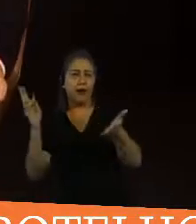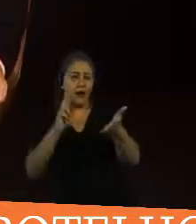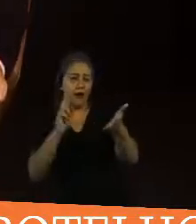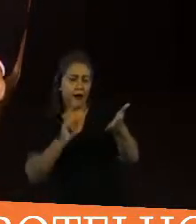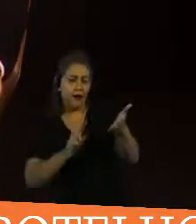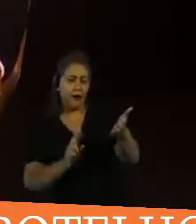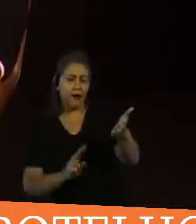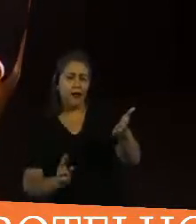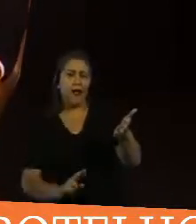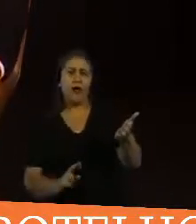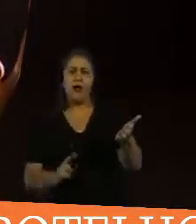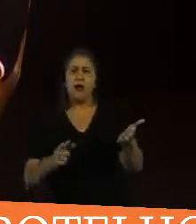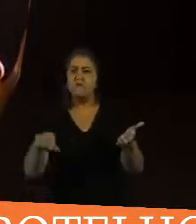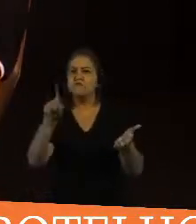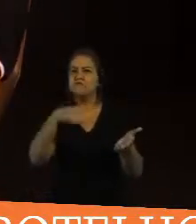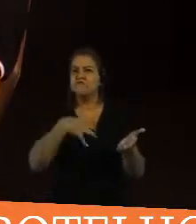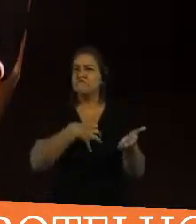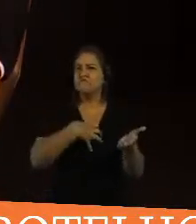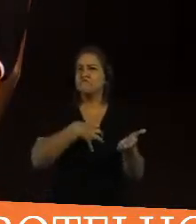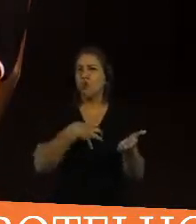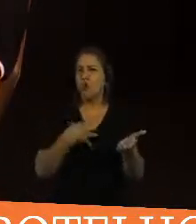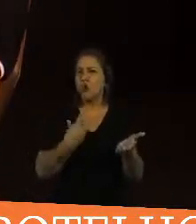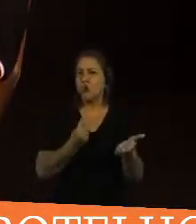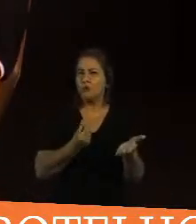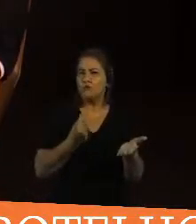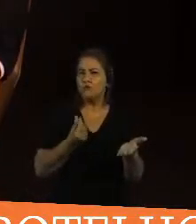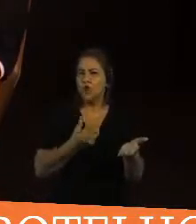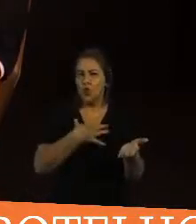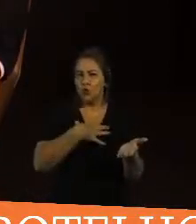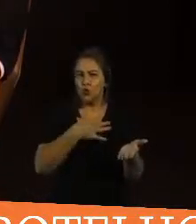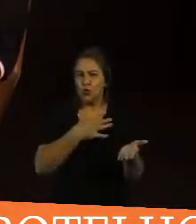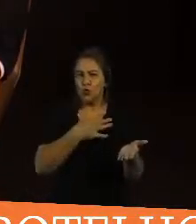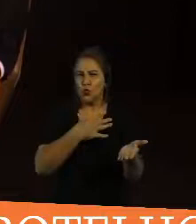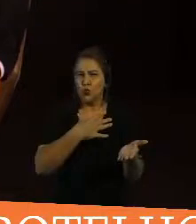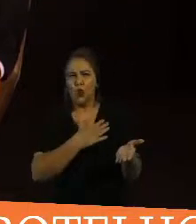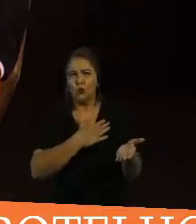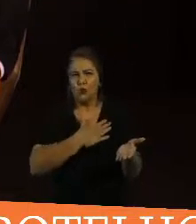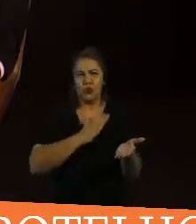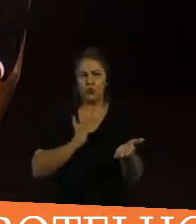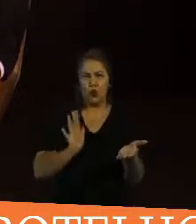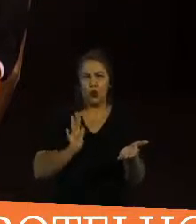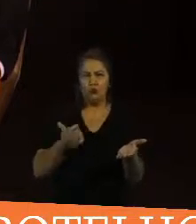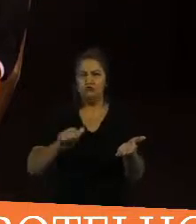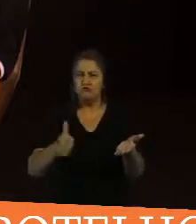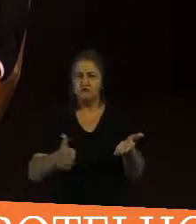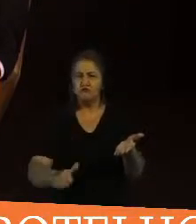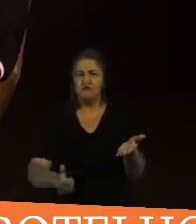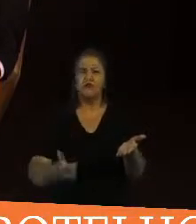acesso também às impressões que eles tinham do nosso grupo enquanto a gente estava ali se apresentando.